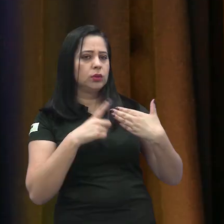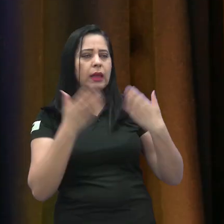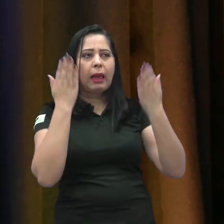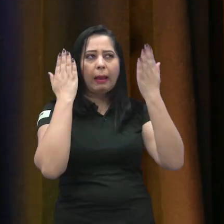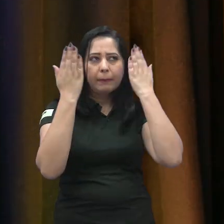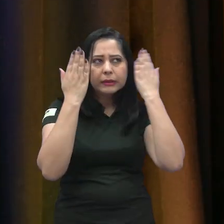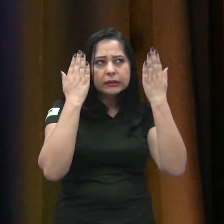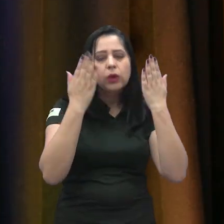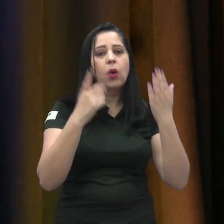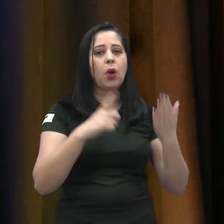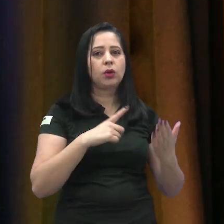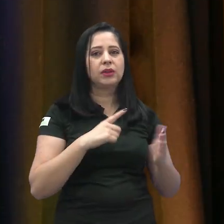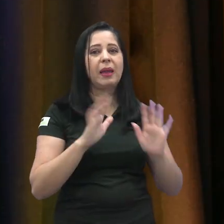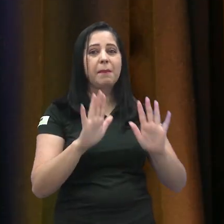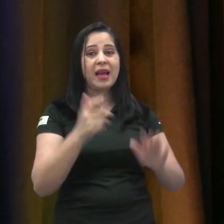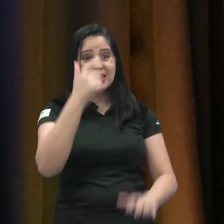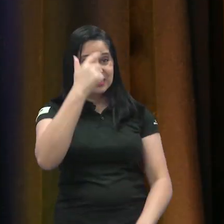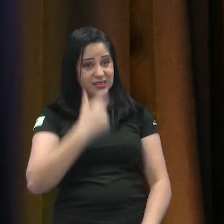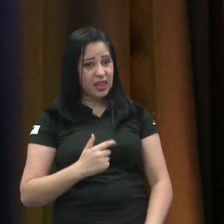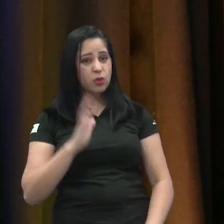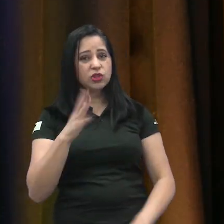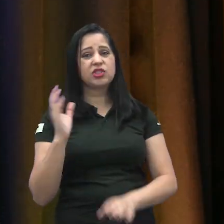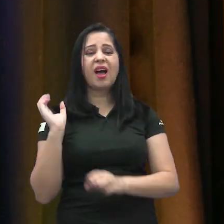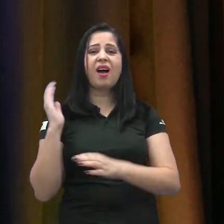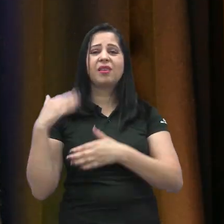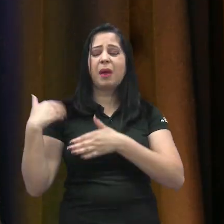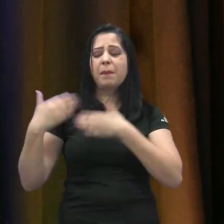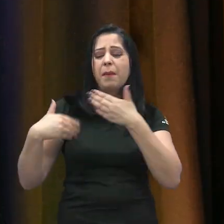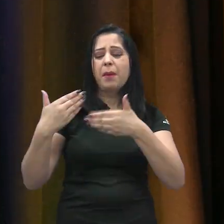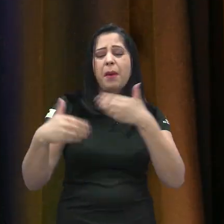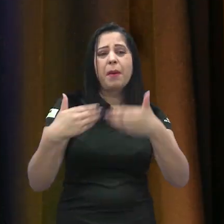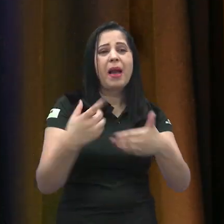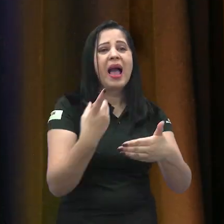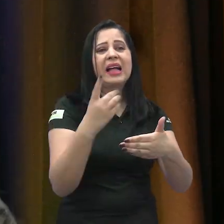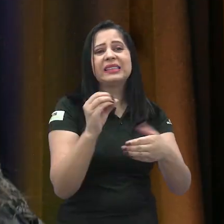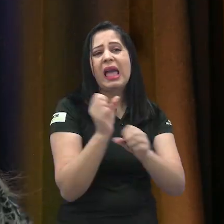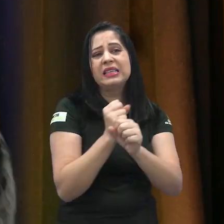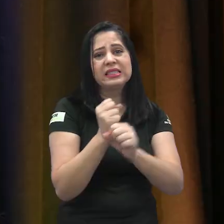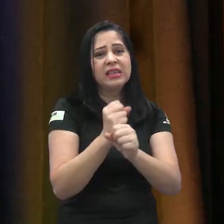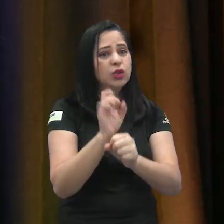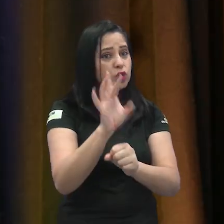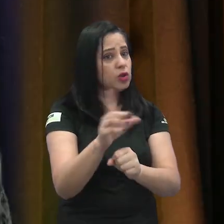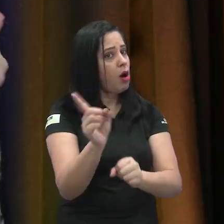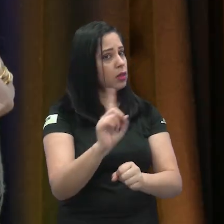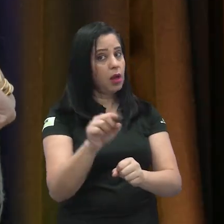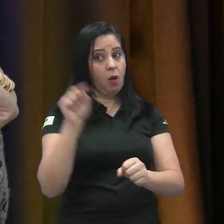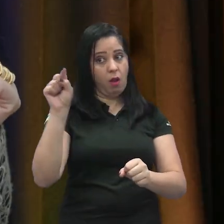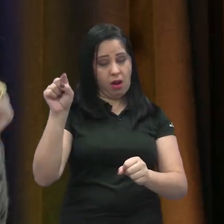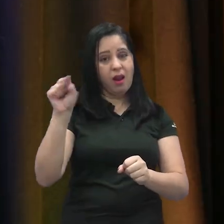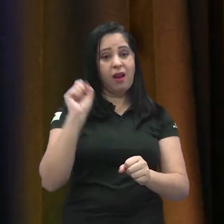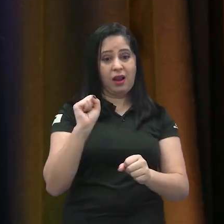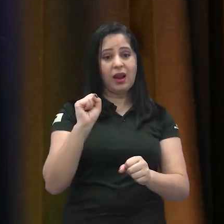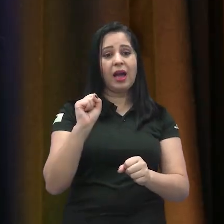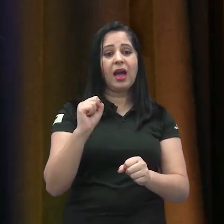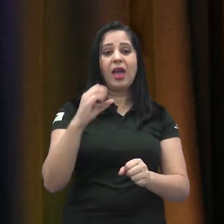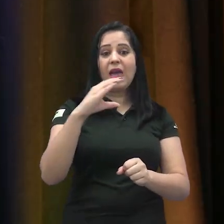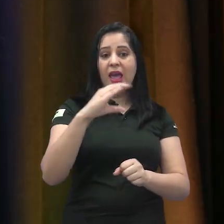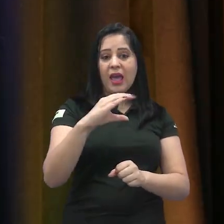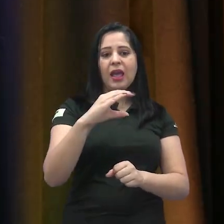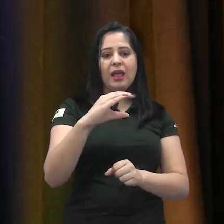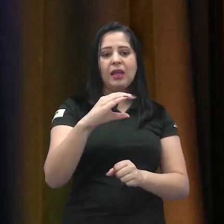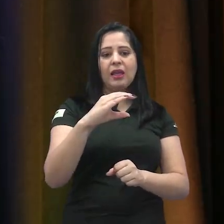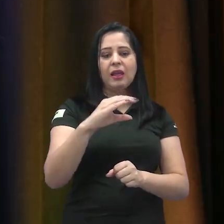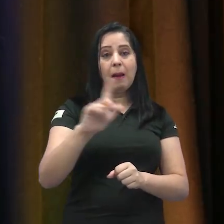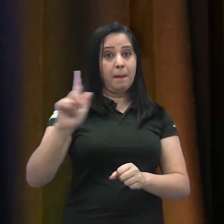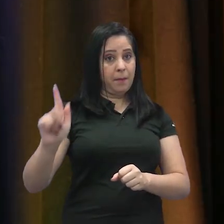tem o psicólogo, mas eu, assim, com todo esse tempo de terapias, e não são só 10 anos, porque eu morei em Campo Grande, eu já trabalhava,